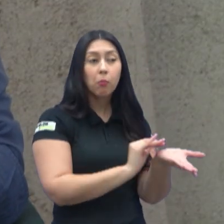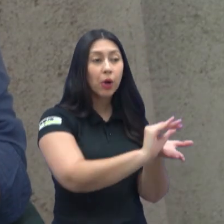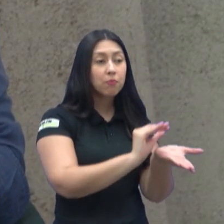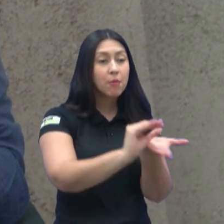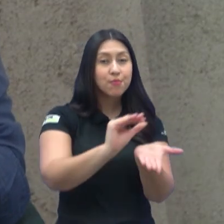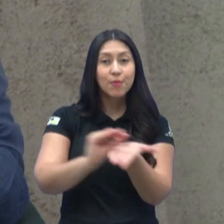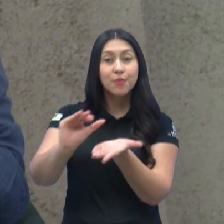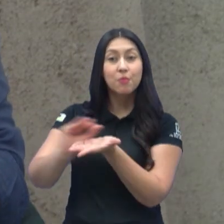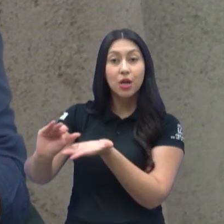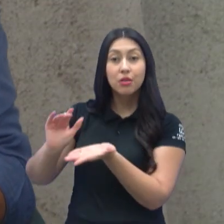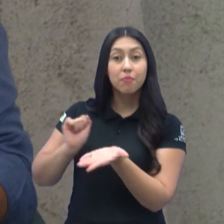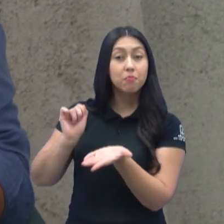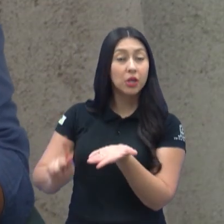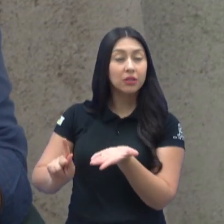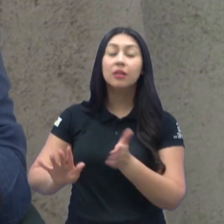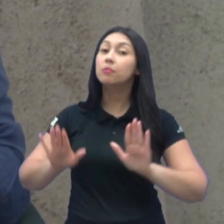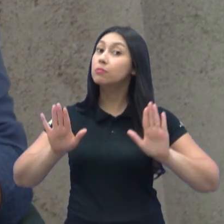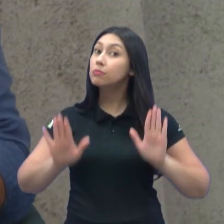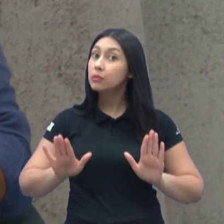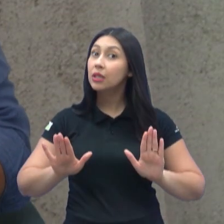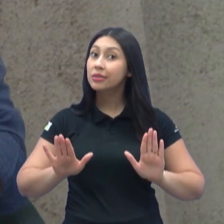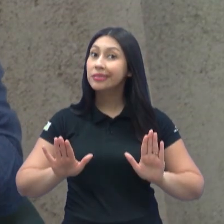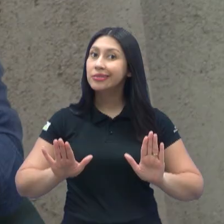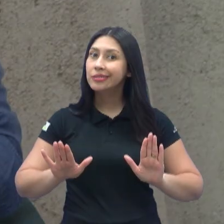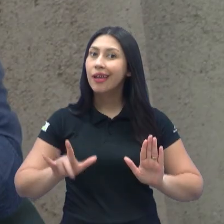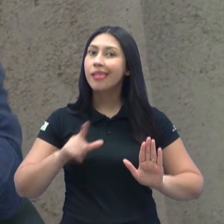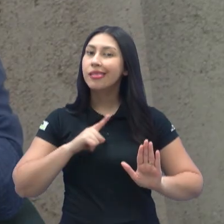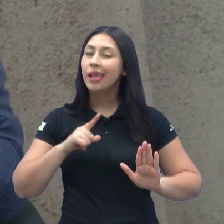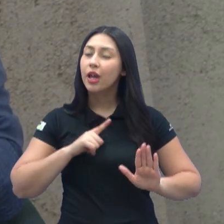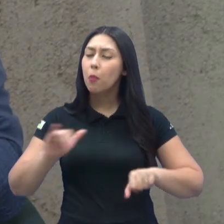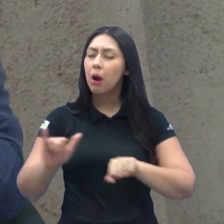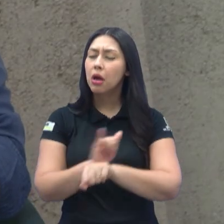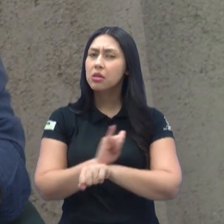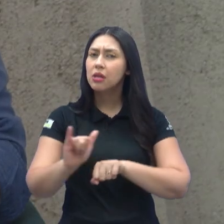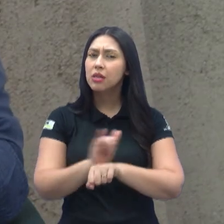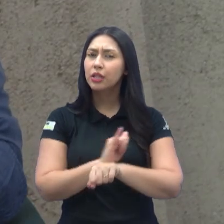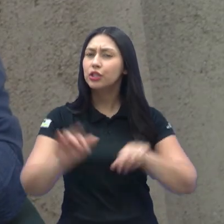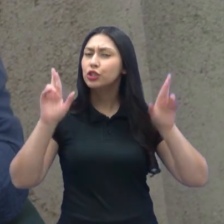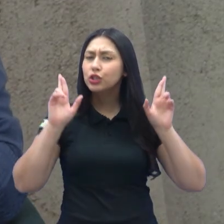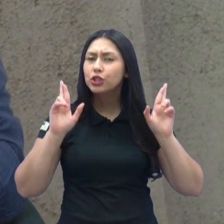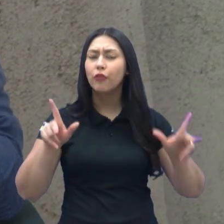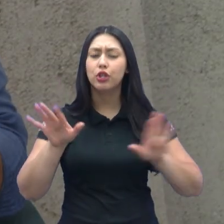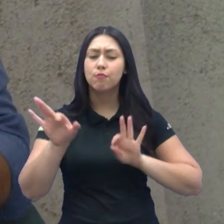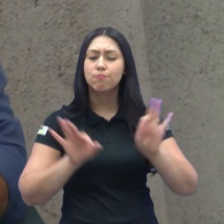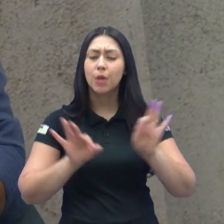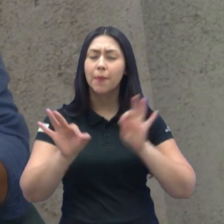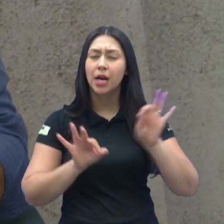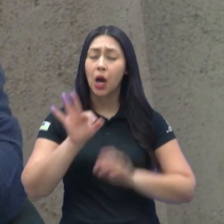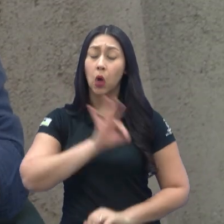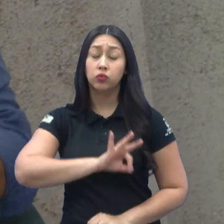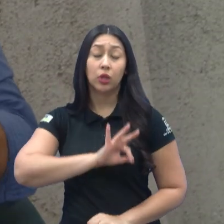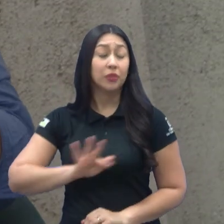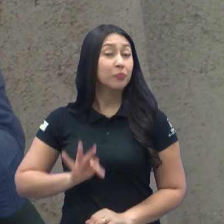os aposentados. Porém, existe uma outra maneira de se preparar para a aposentadoria,